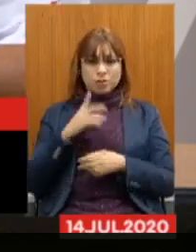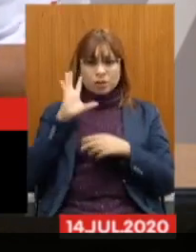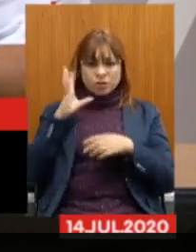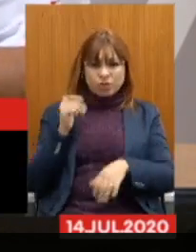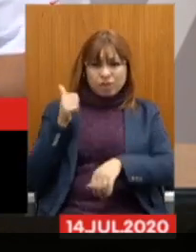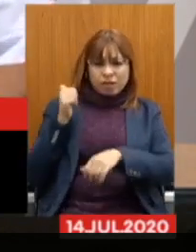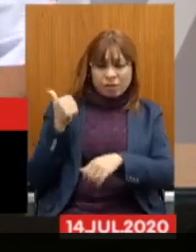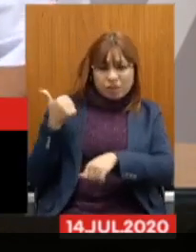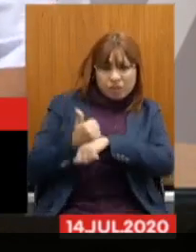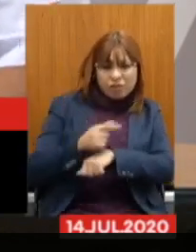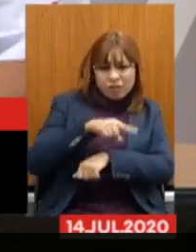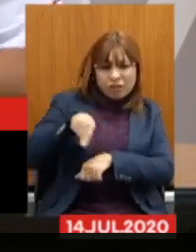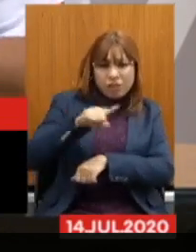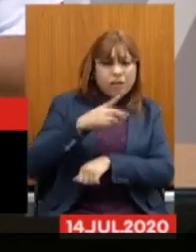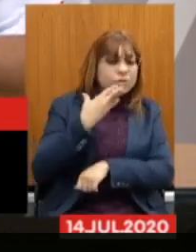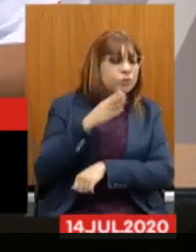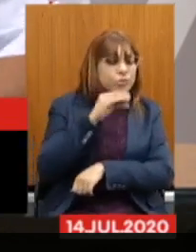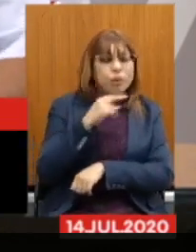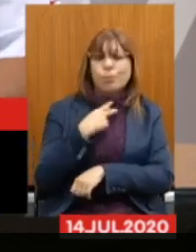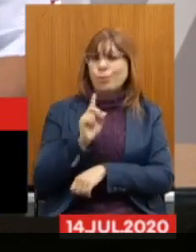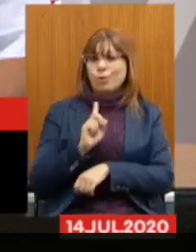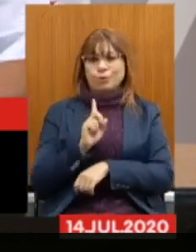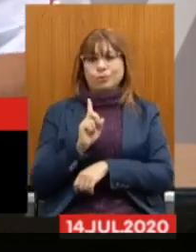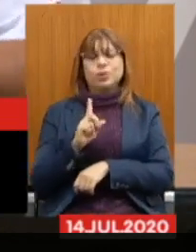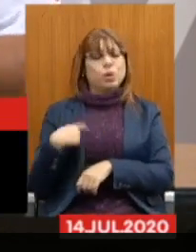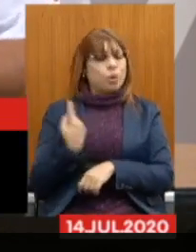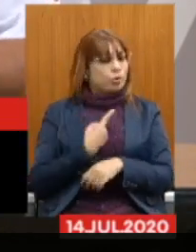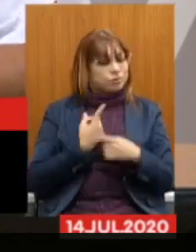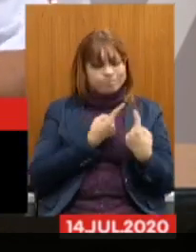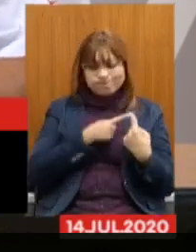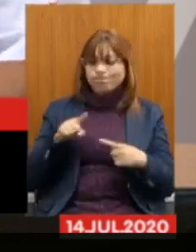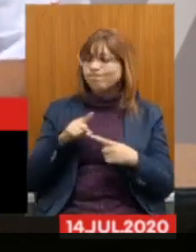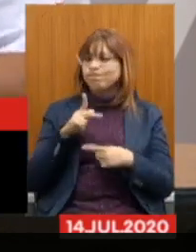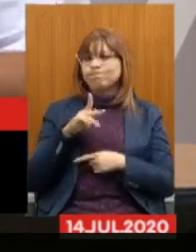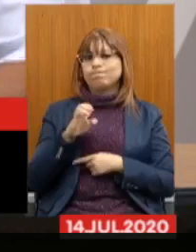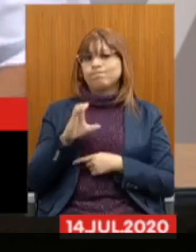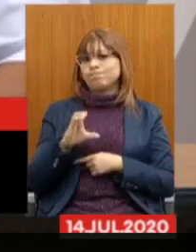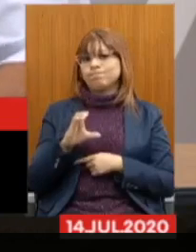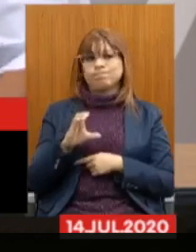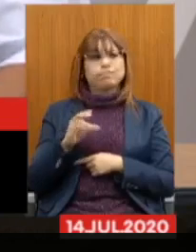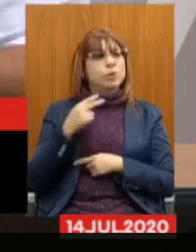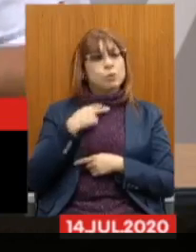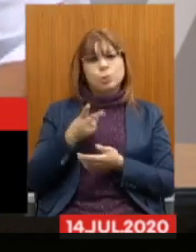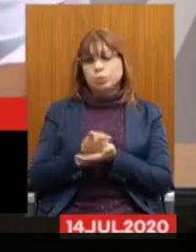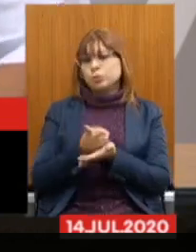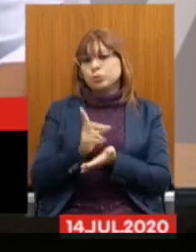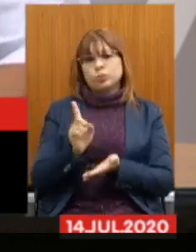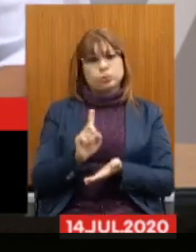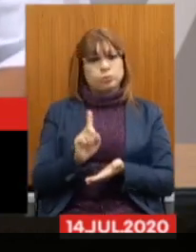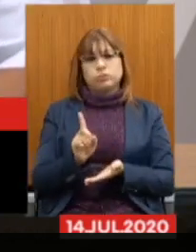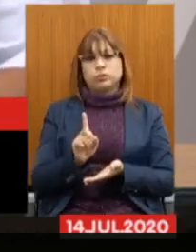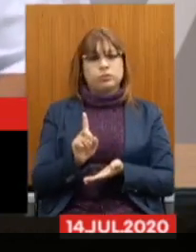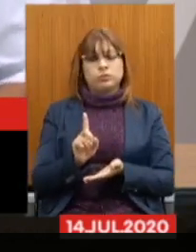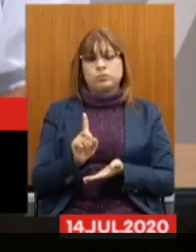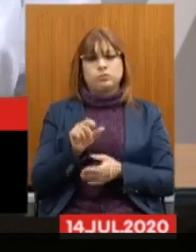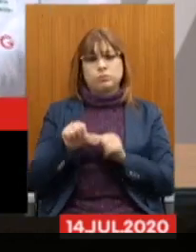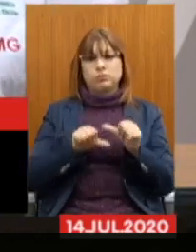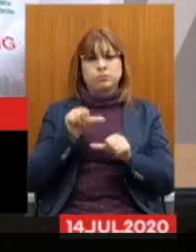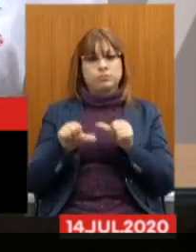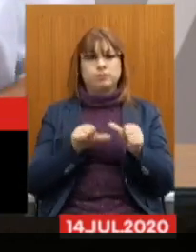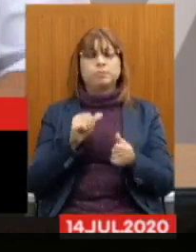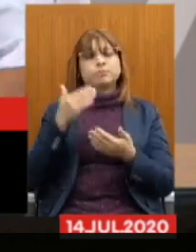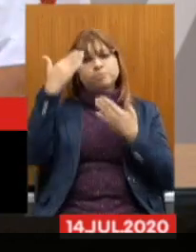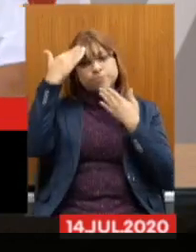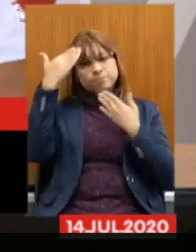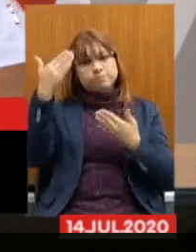Fica aqui o nosso protesto contra essa PEC, que de maneira nenhuma deve continuar essa tramitação.